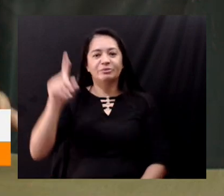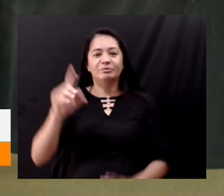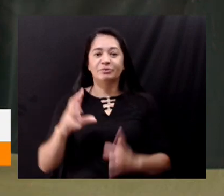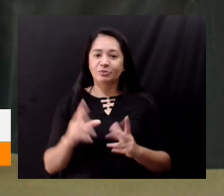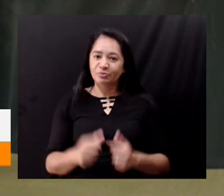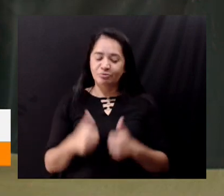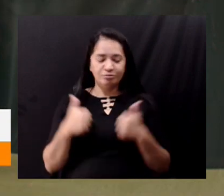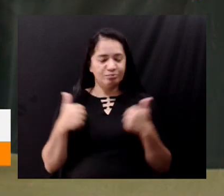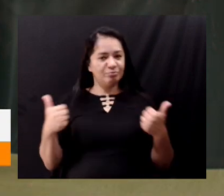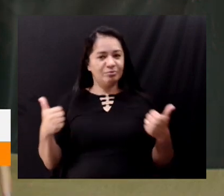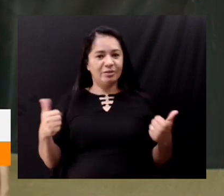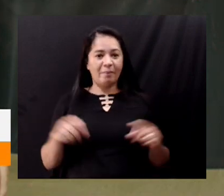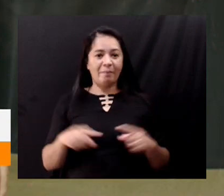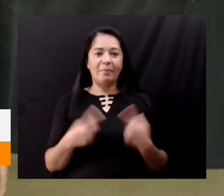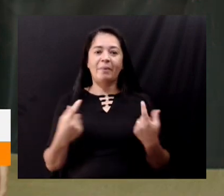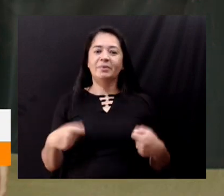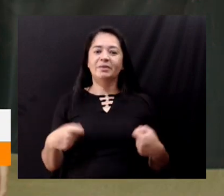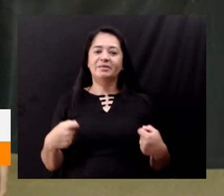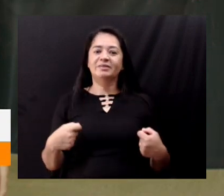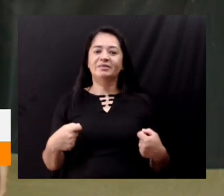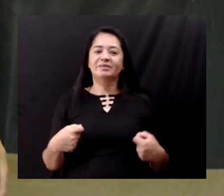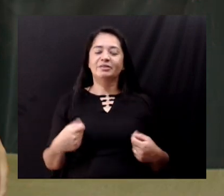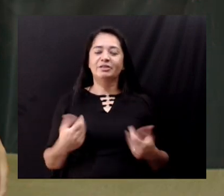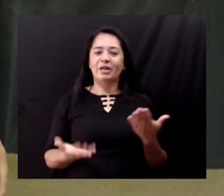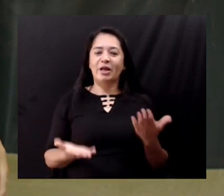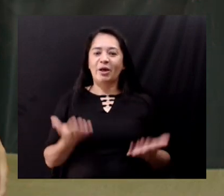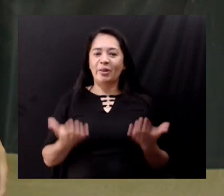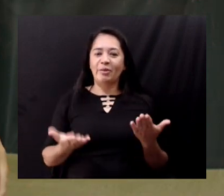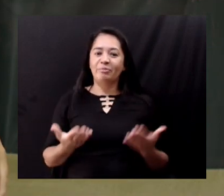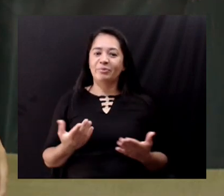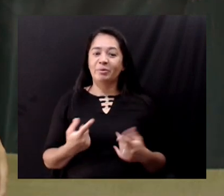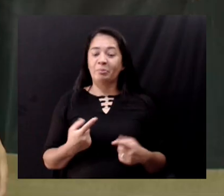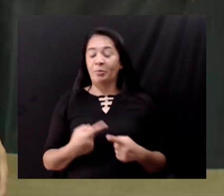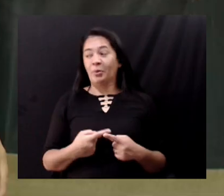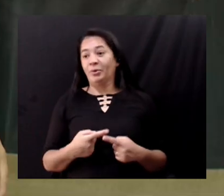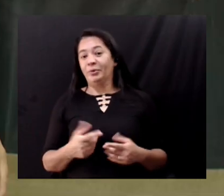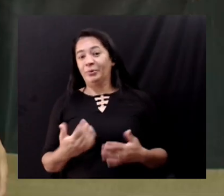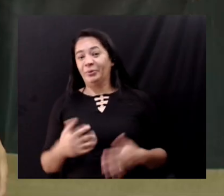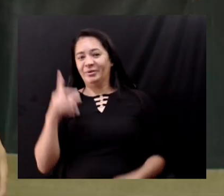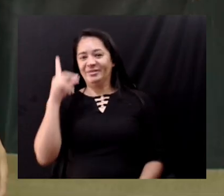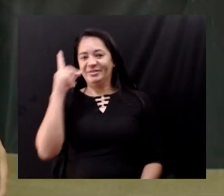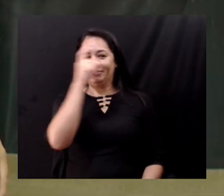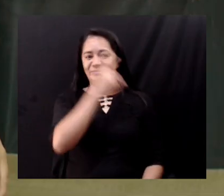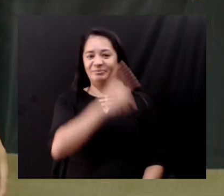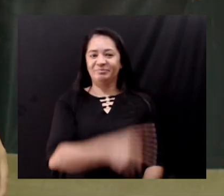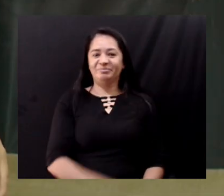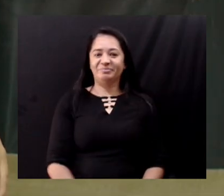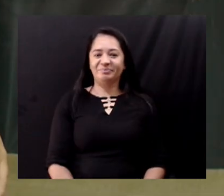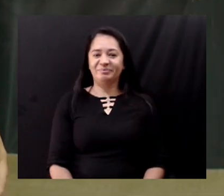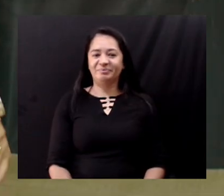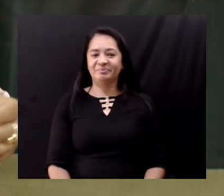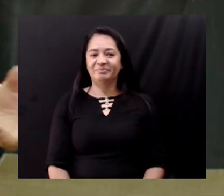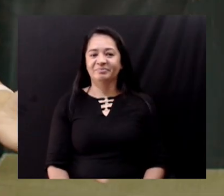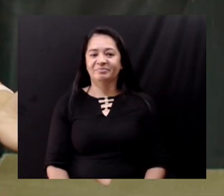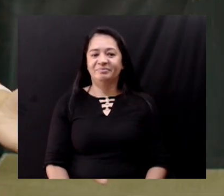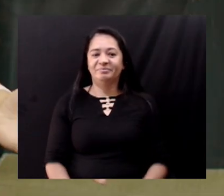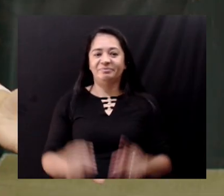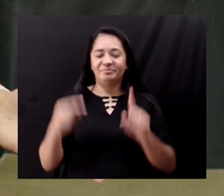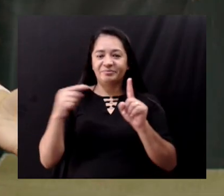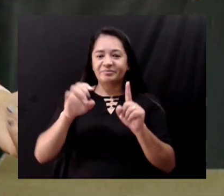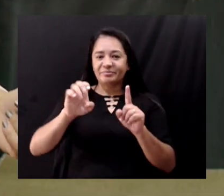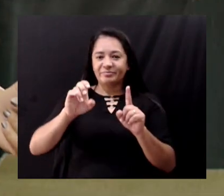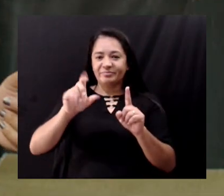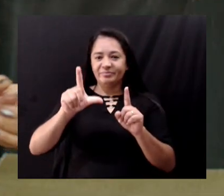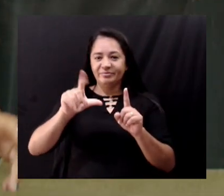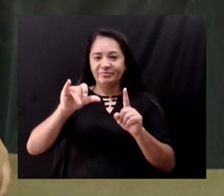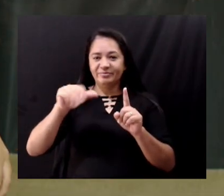gente precisa, né, tudo moderadinho, porque senão fica difícil. Vamos lá, tem mais. A Eliane do Jardim Garcia. Depois de